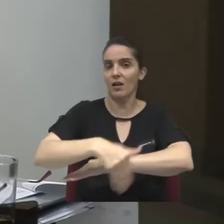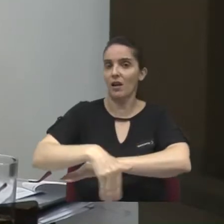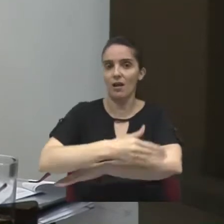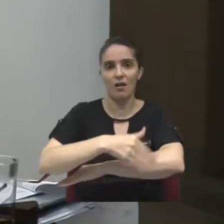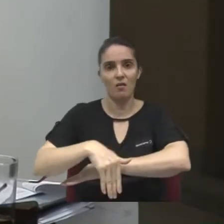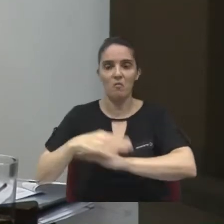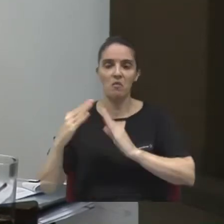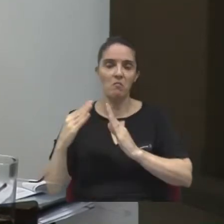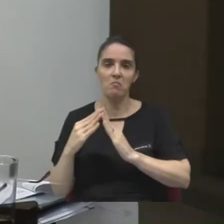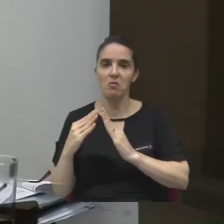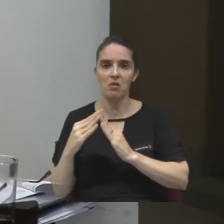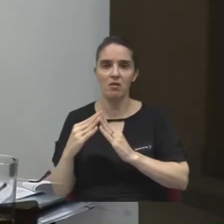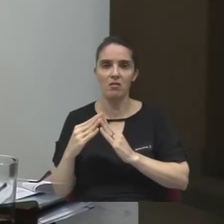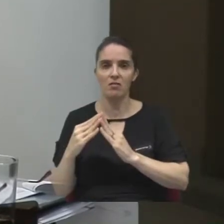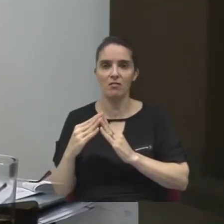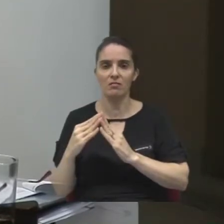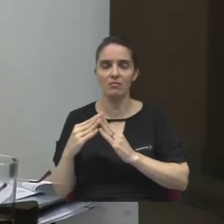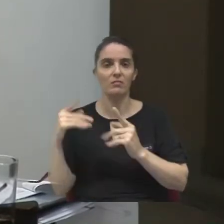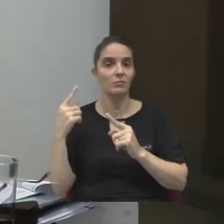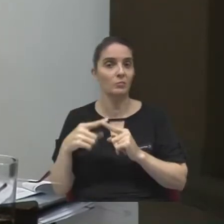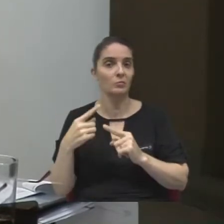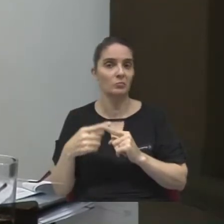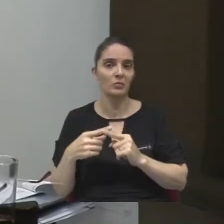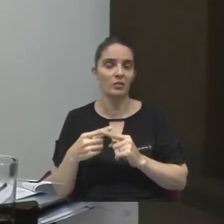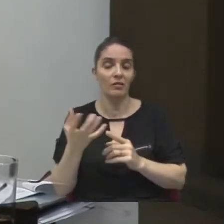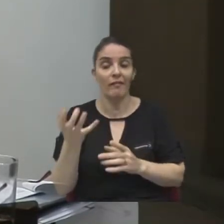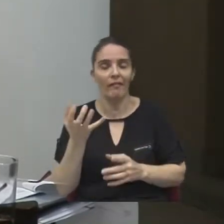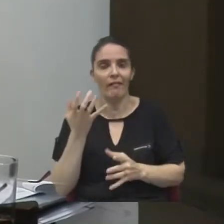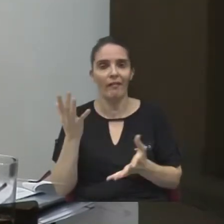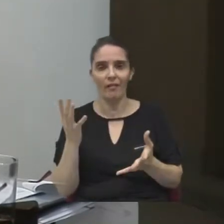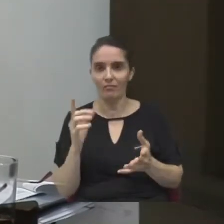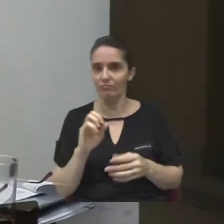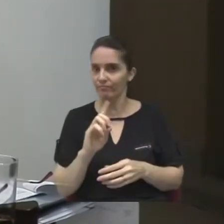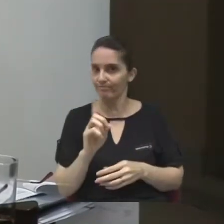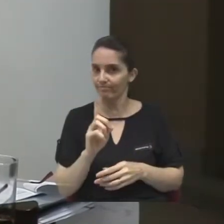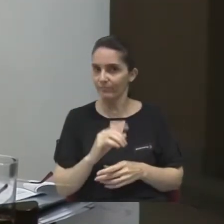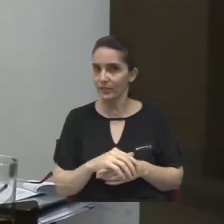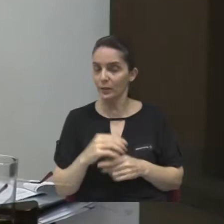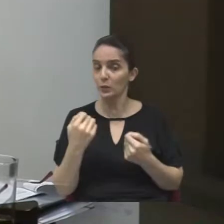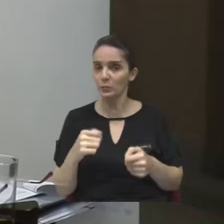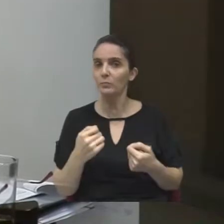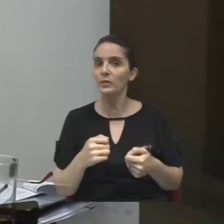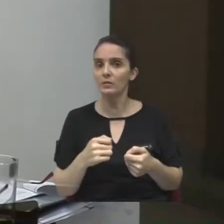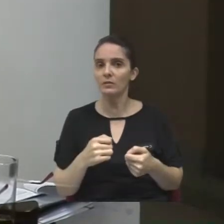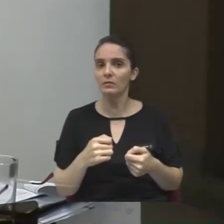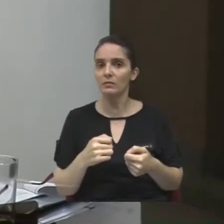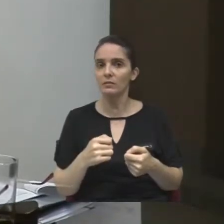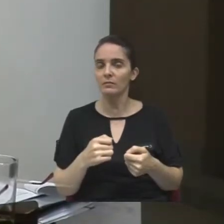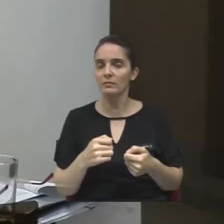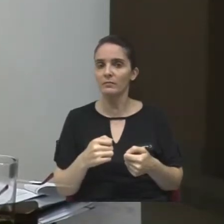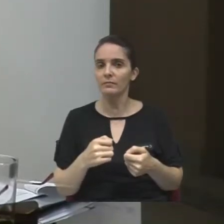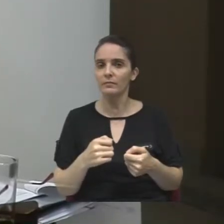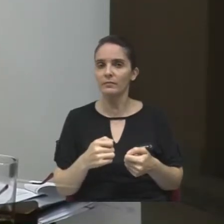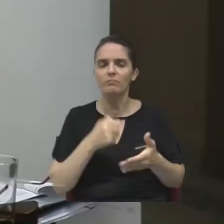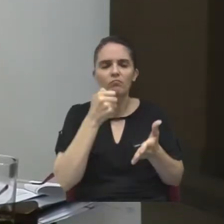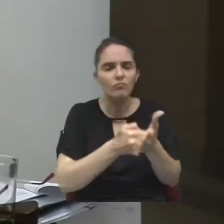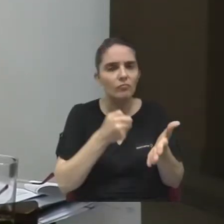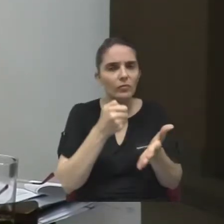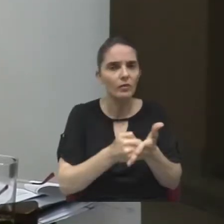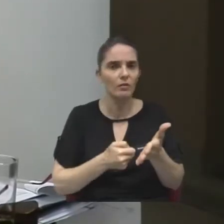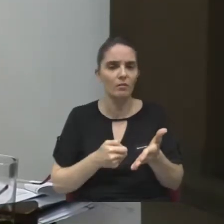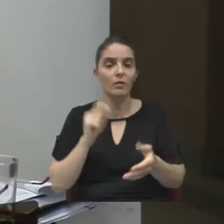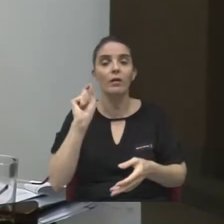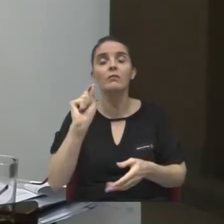né, se está bem. Então, eu acho que sim, temos que cobrar quais são os encaminhamentos